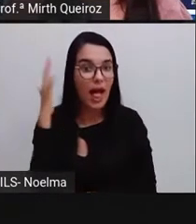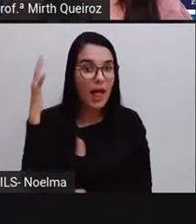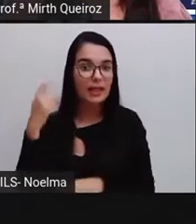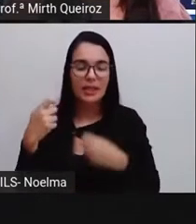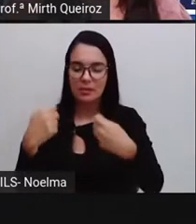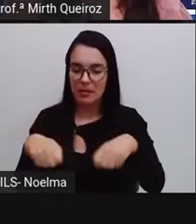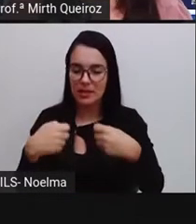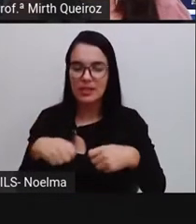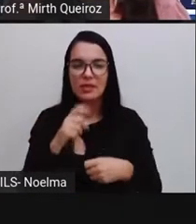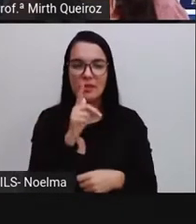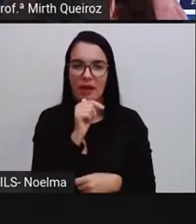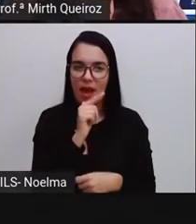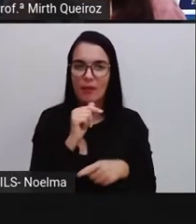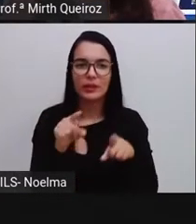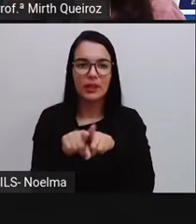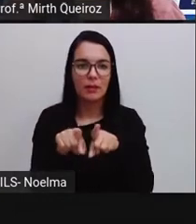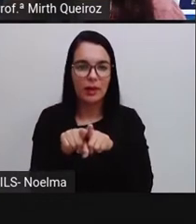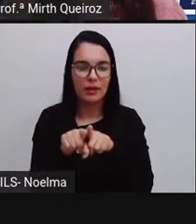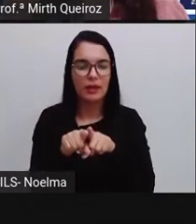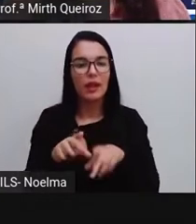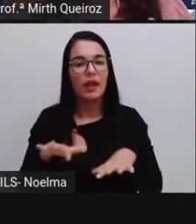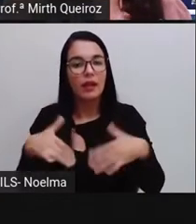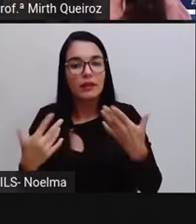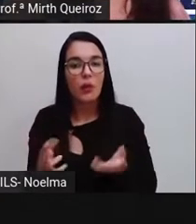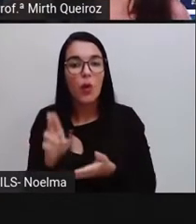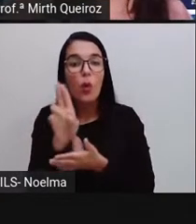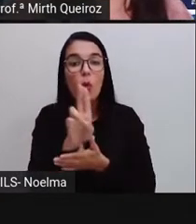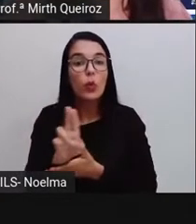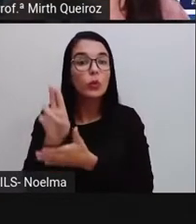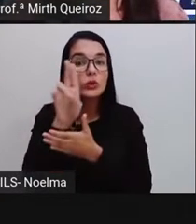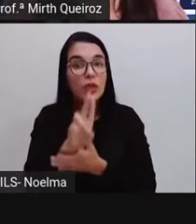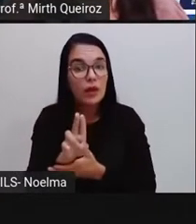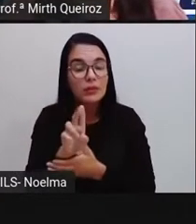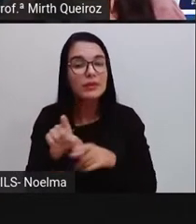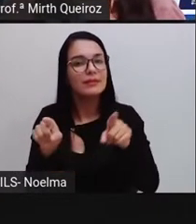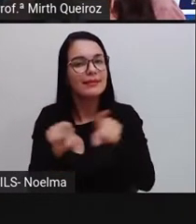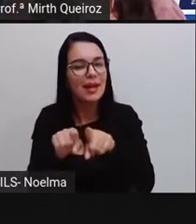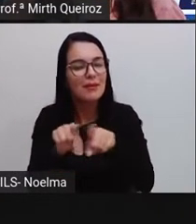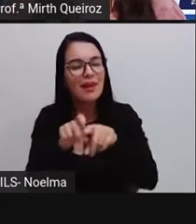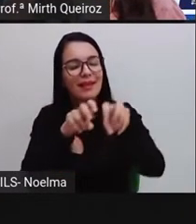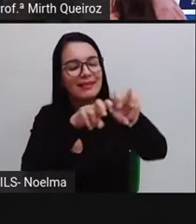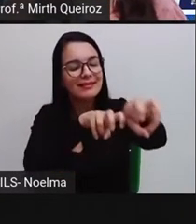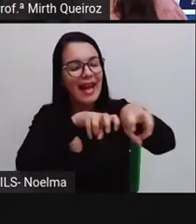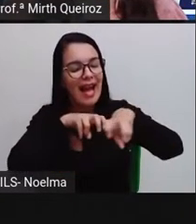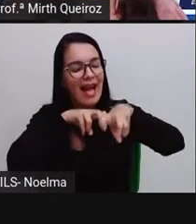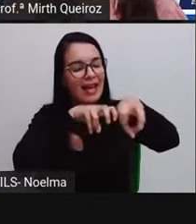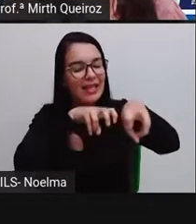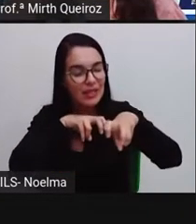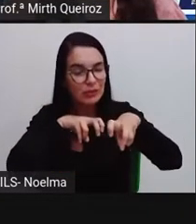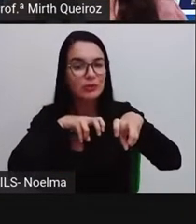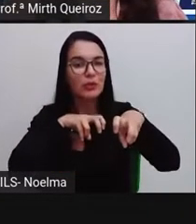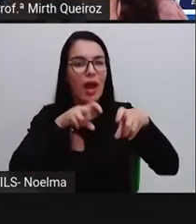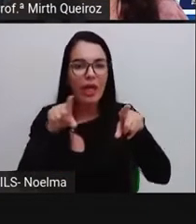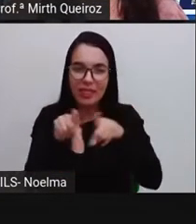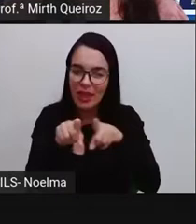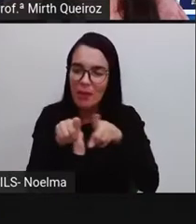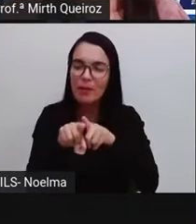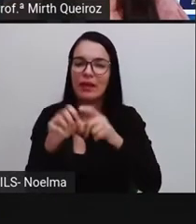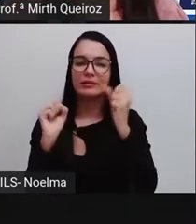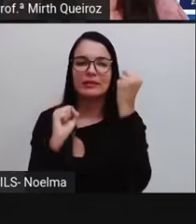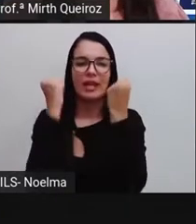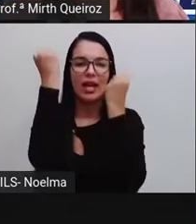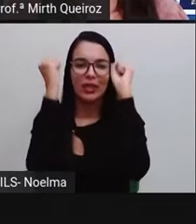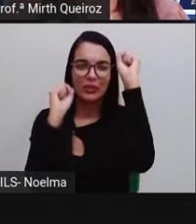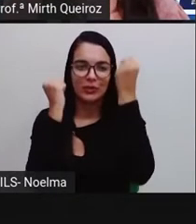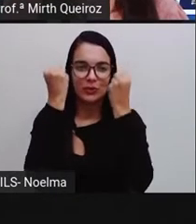da água também e a gente utiliza essa água na agricultura e a gente utiliza essa e na indústria